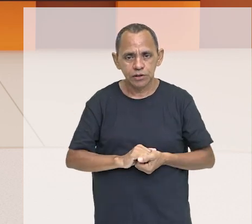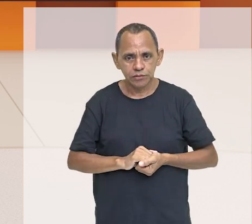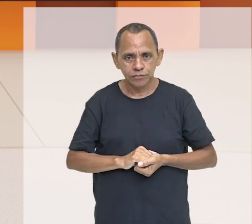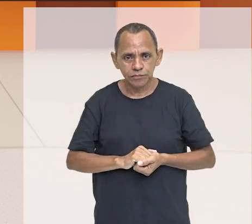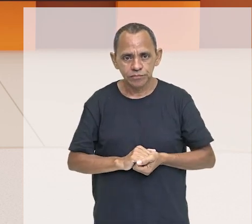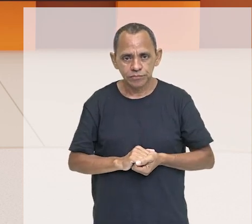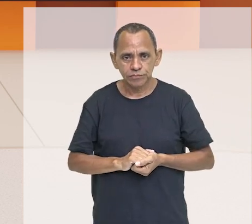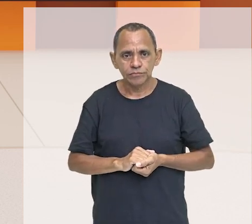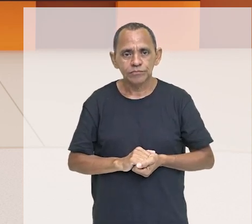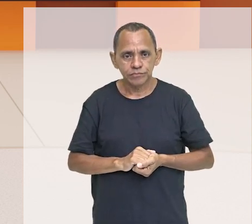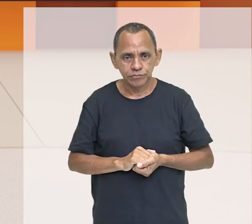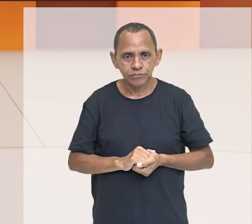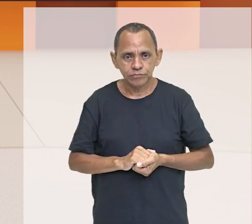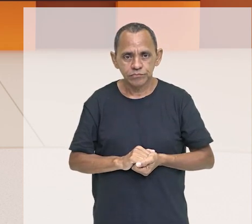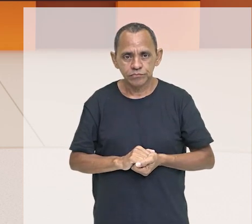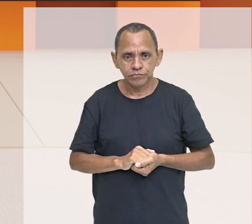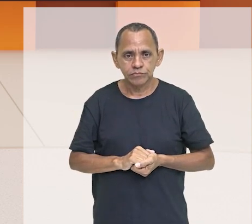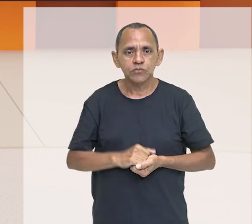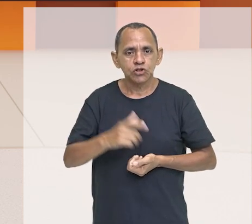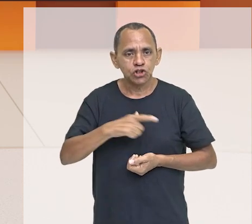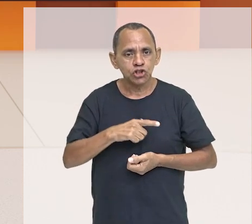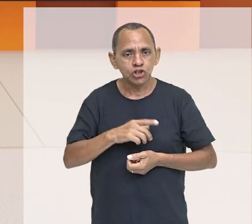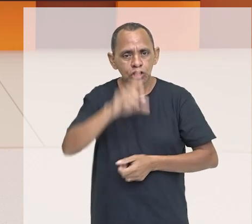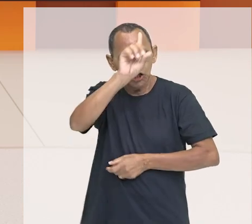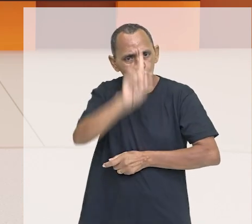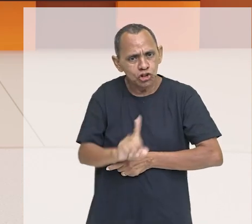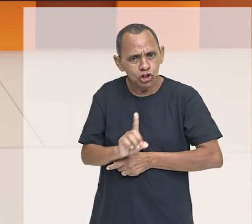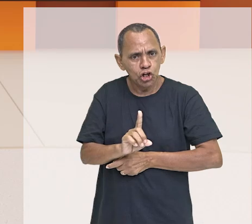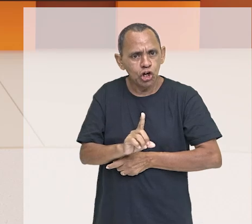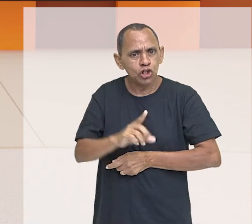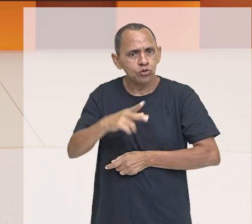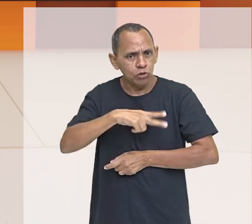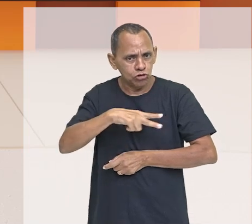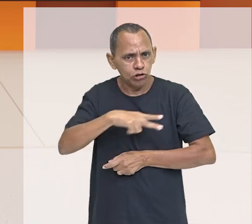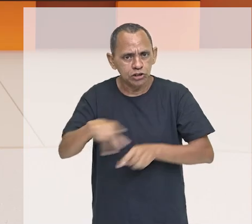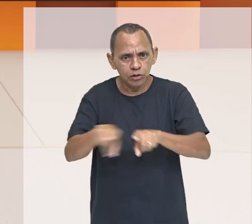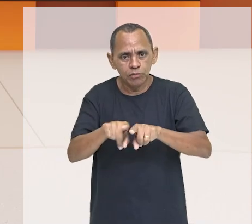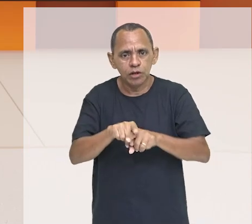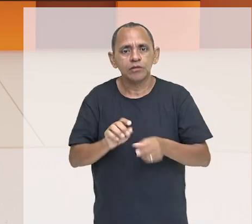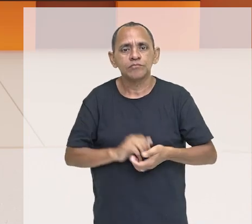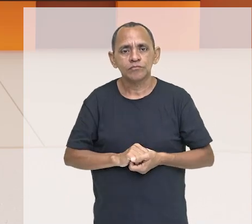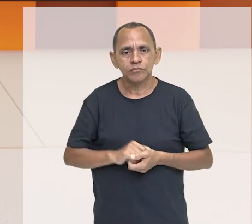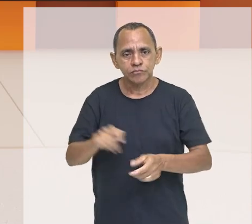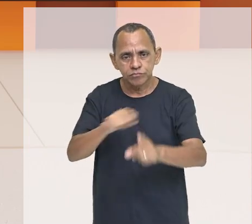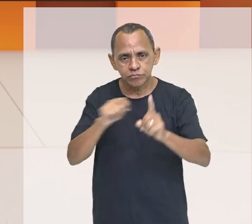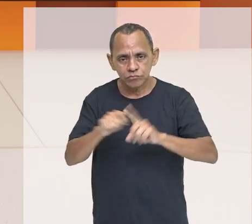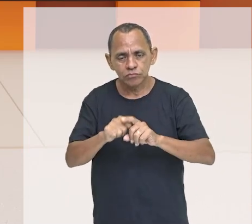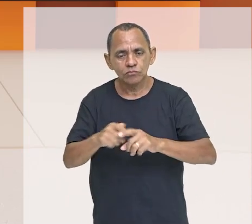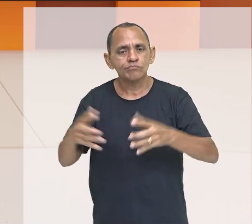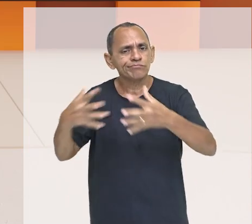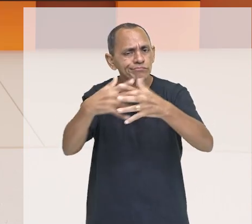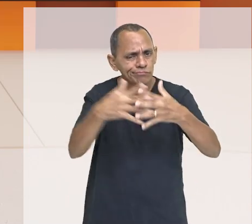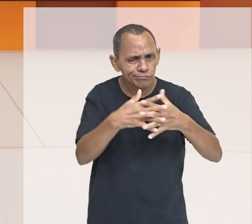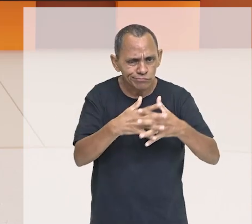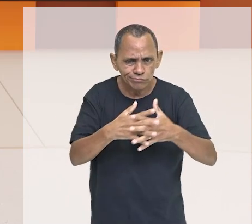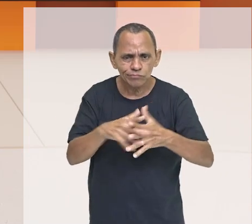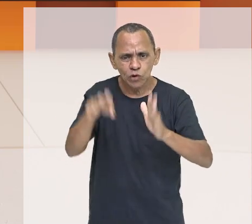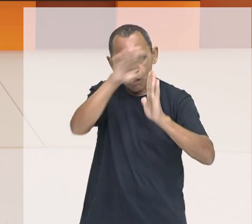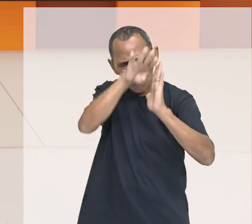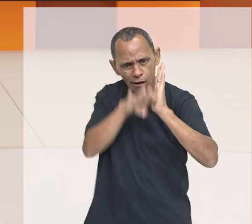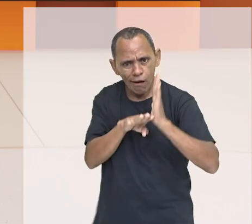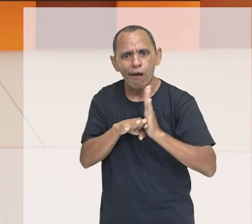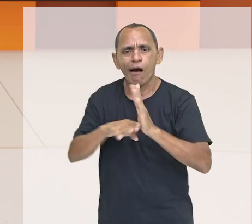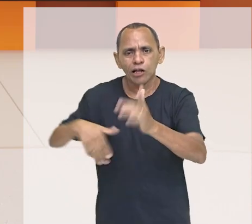direitos individuais. E, na sociedade, conflito entre as classes trabalhadoras e os